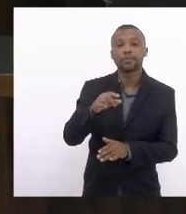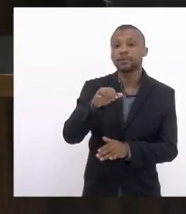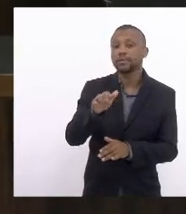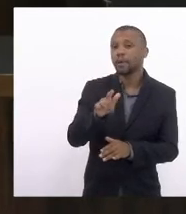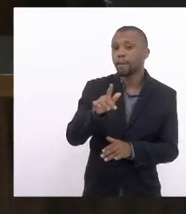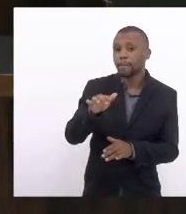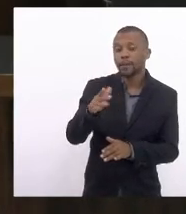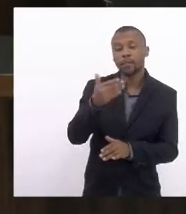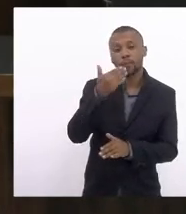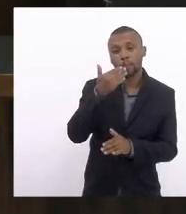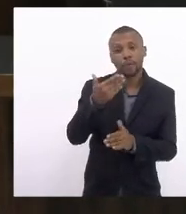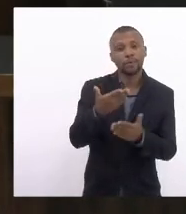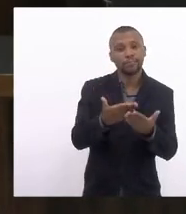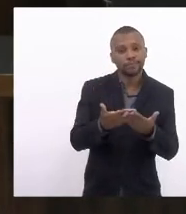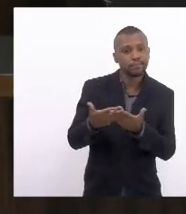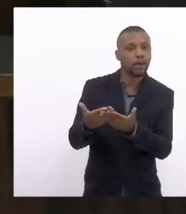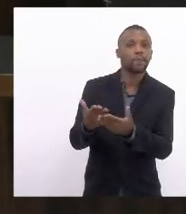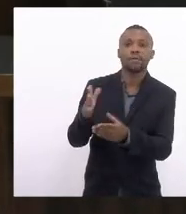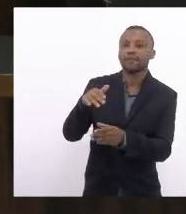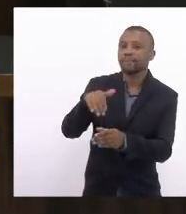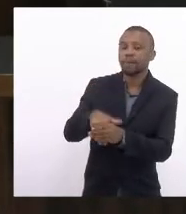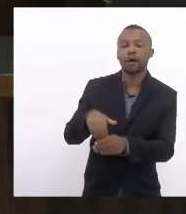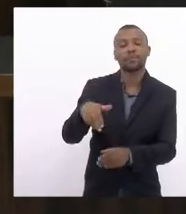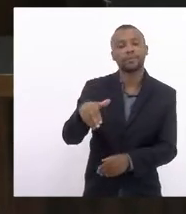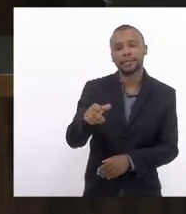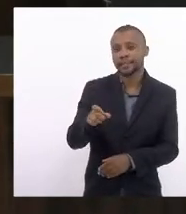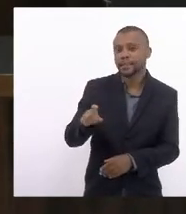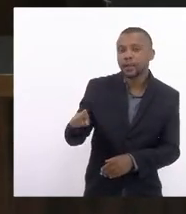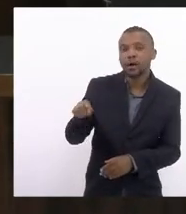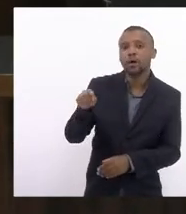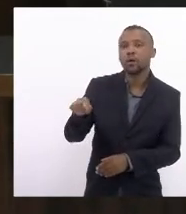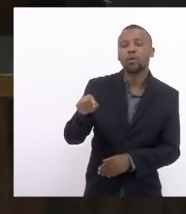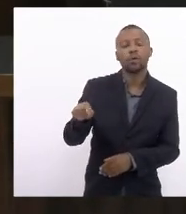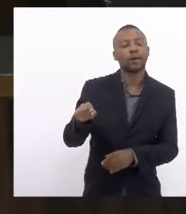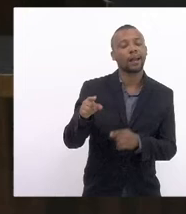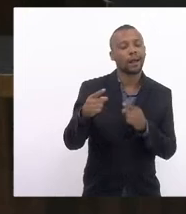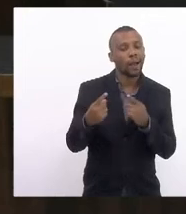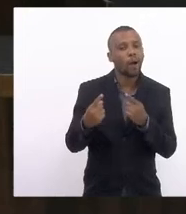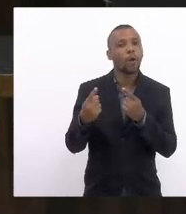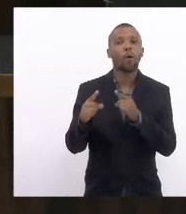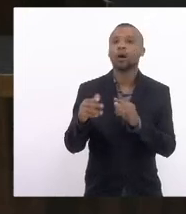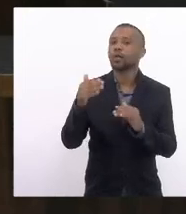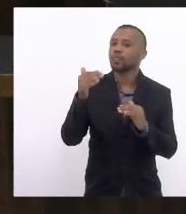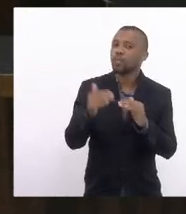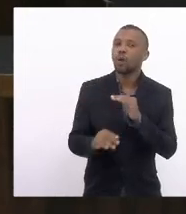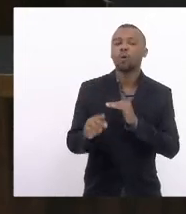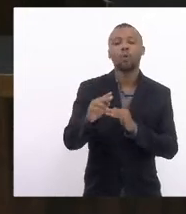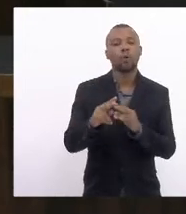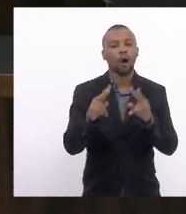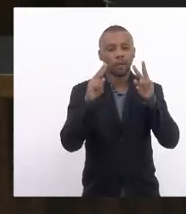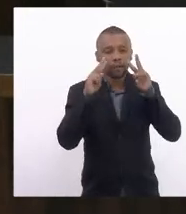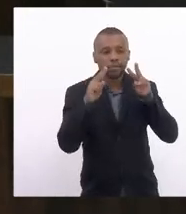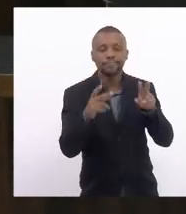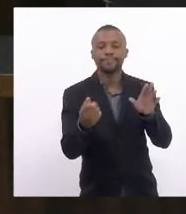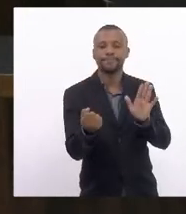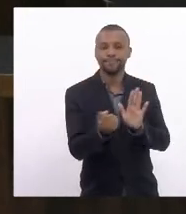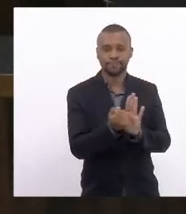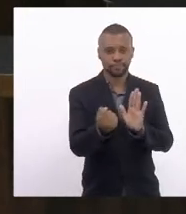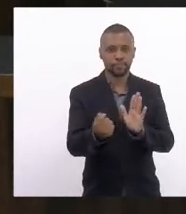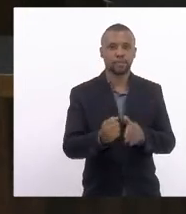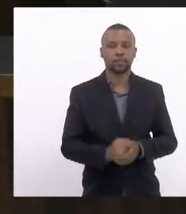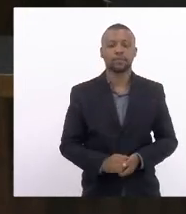fazer o encaminhamento pelo voto não, que é o voto que não concorda com o tombamento.